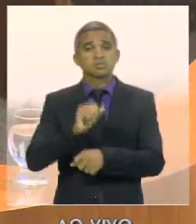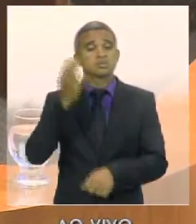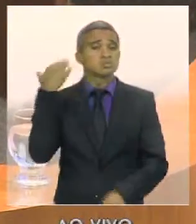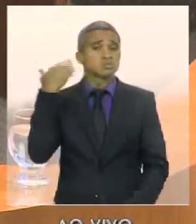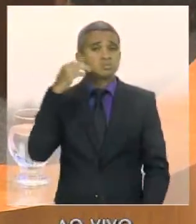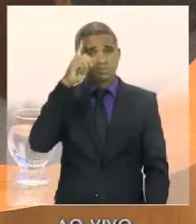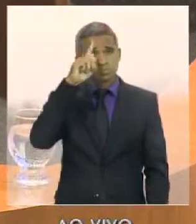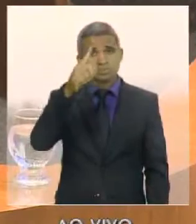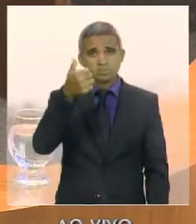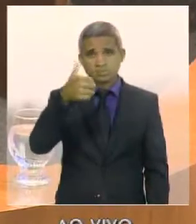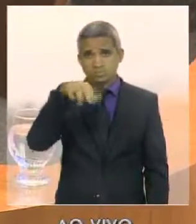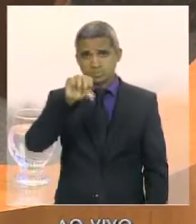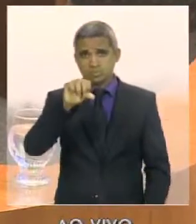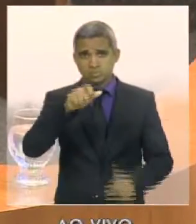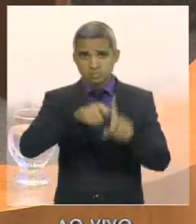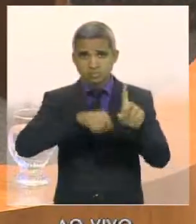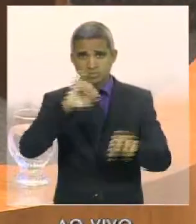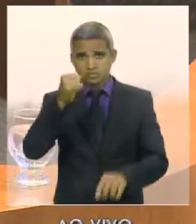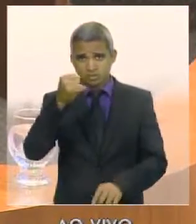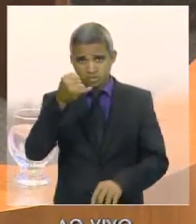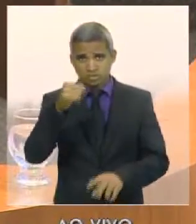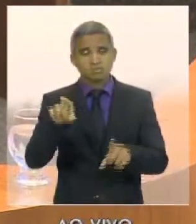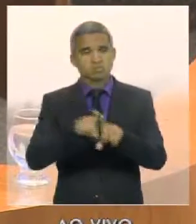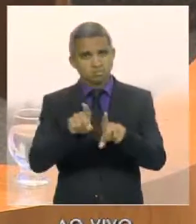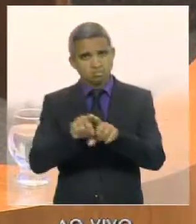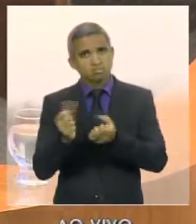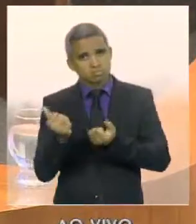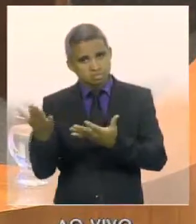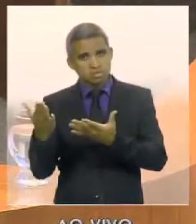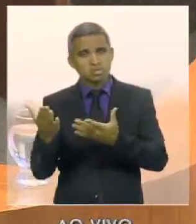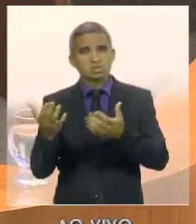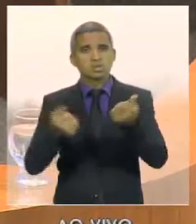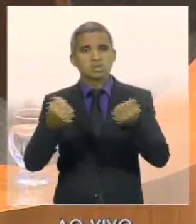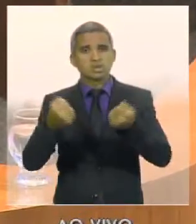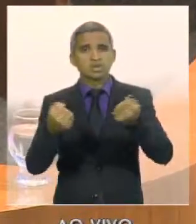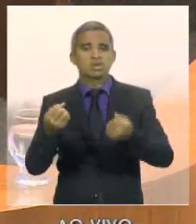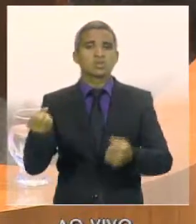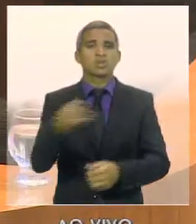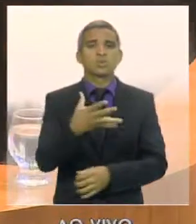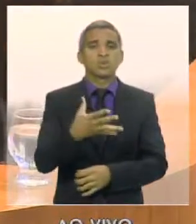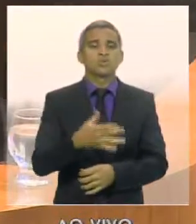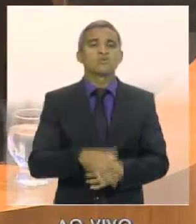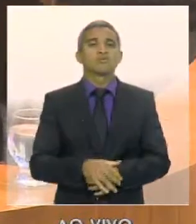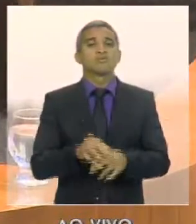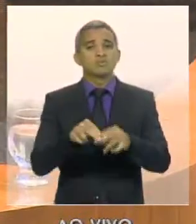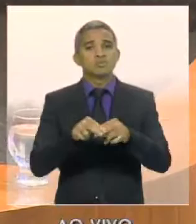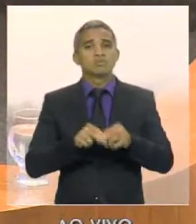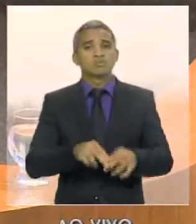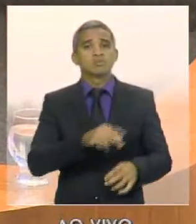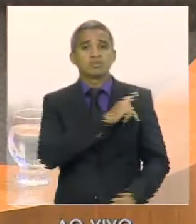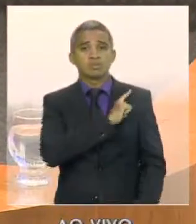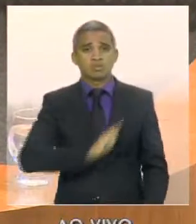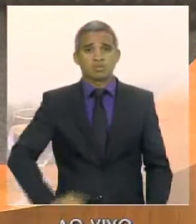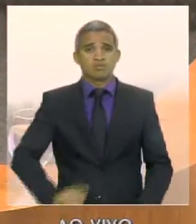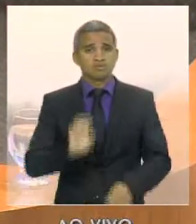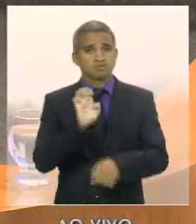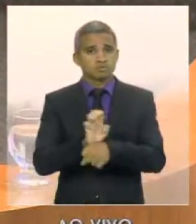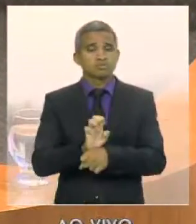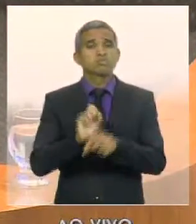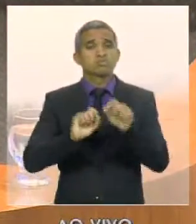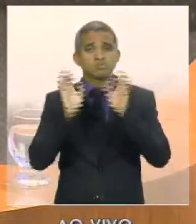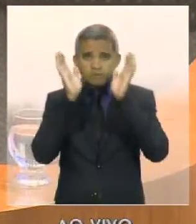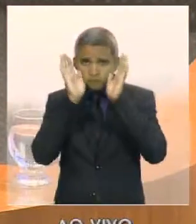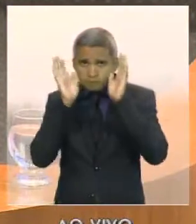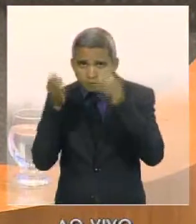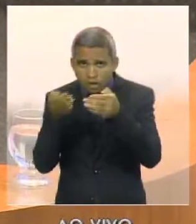janeiro, demonstra que o governo do Estado visa esse fortalecimento, né, da segurança pública com